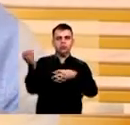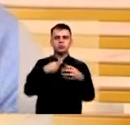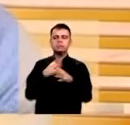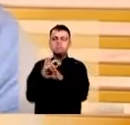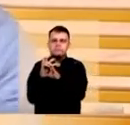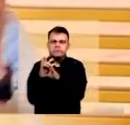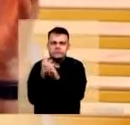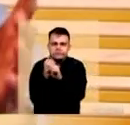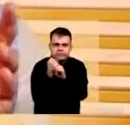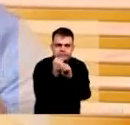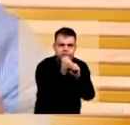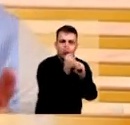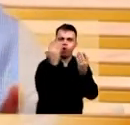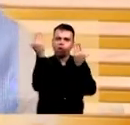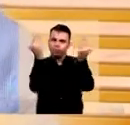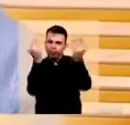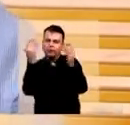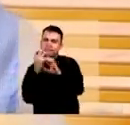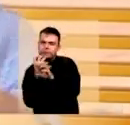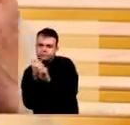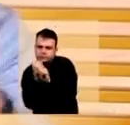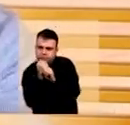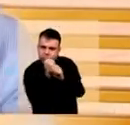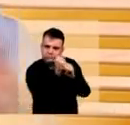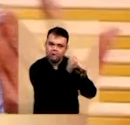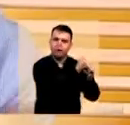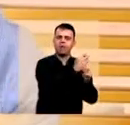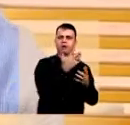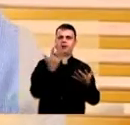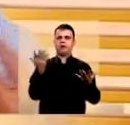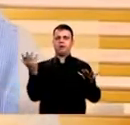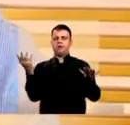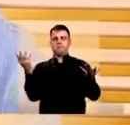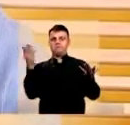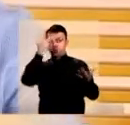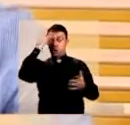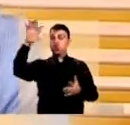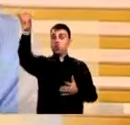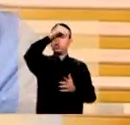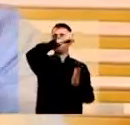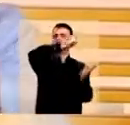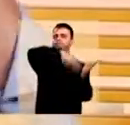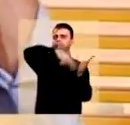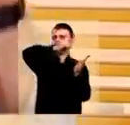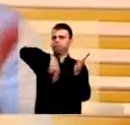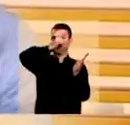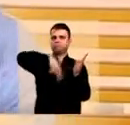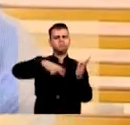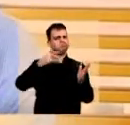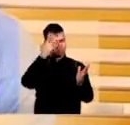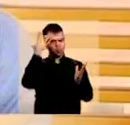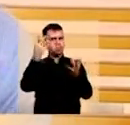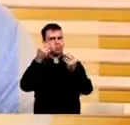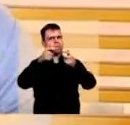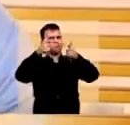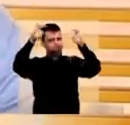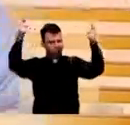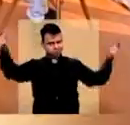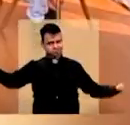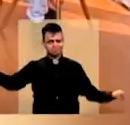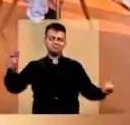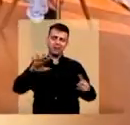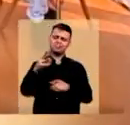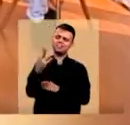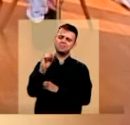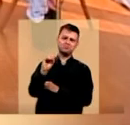se calcular pelos lançamentos, se todo o lançamento fosse consumido, a gente teria alto índice de leitura. Mas